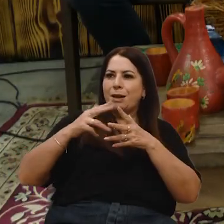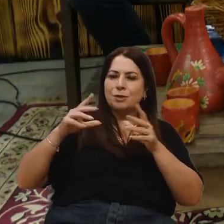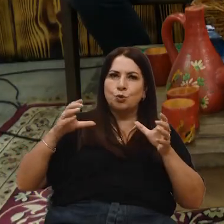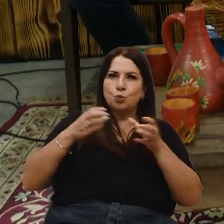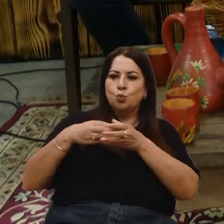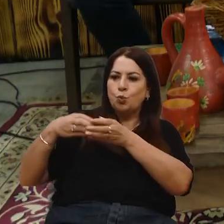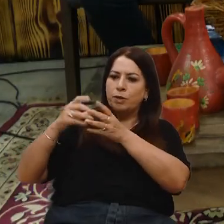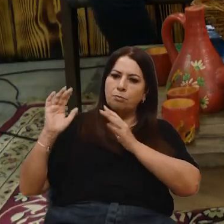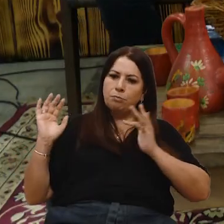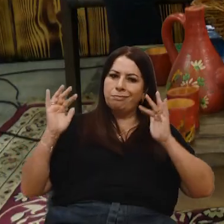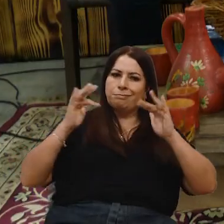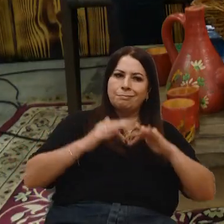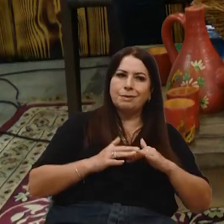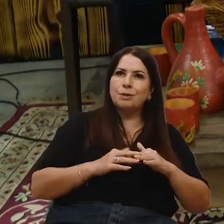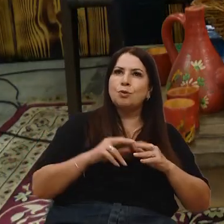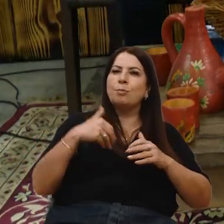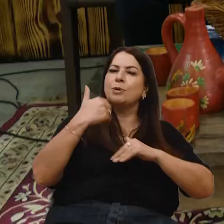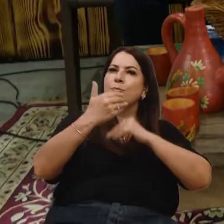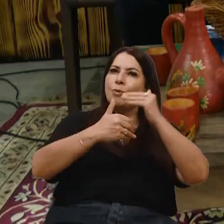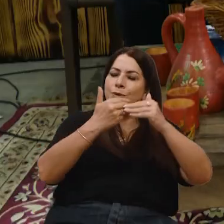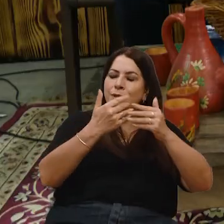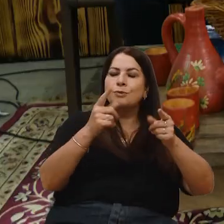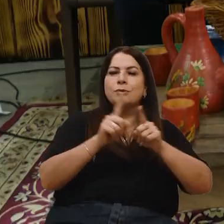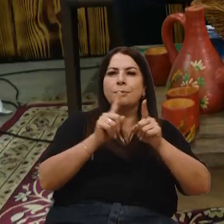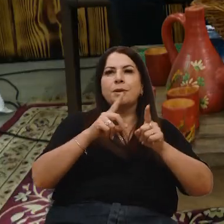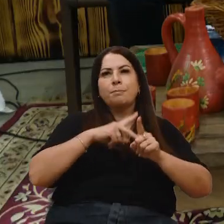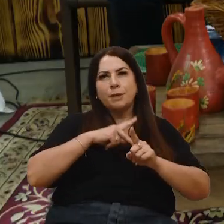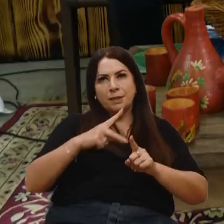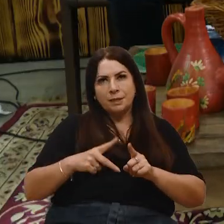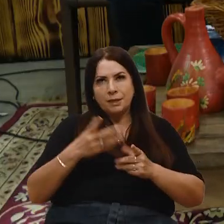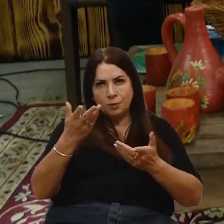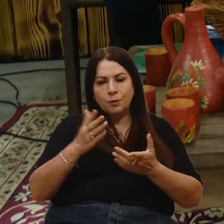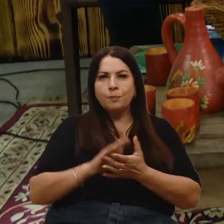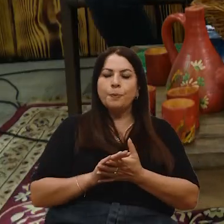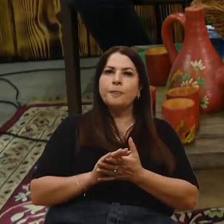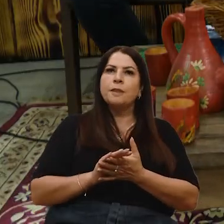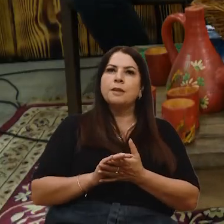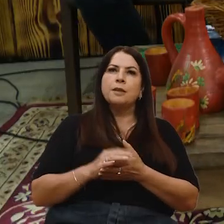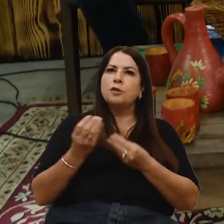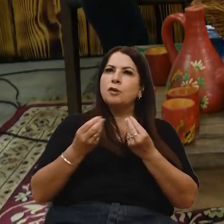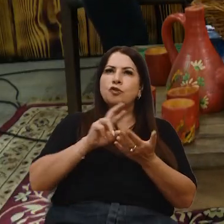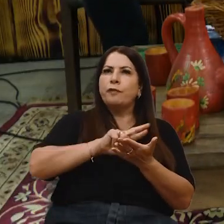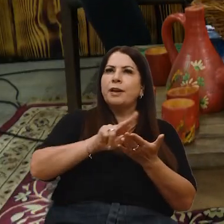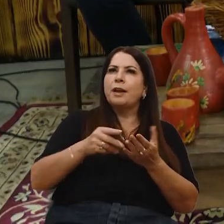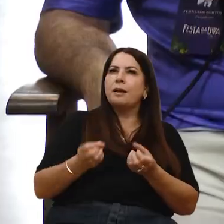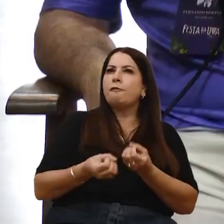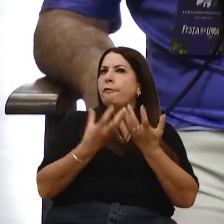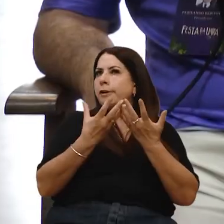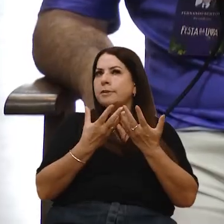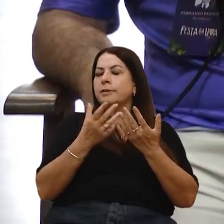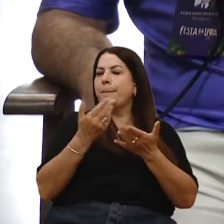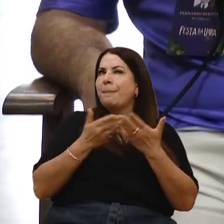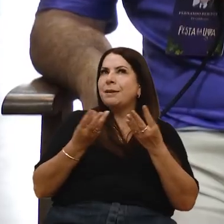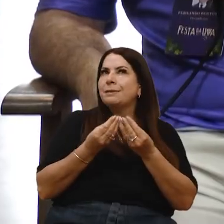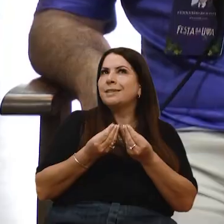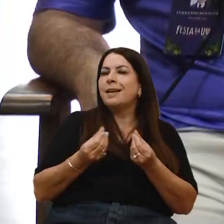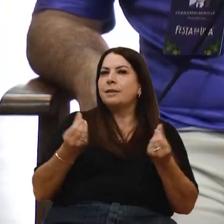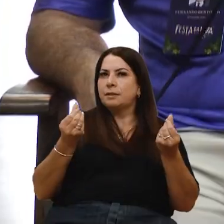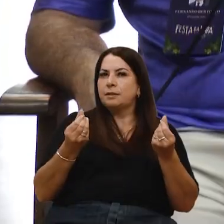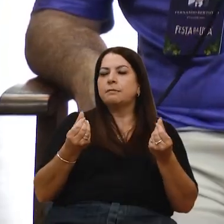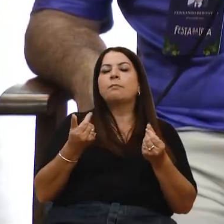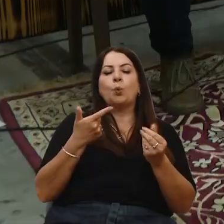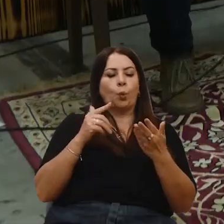atração turística. Como é que tem sido esse processo também, presidente Bertotto, de diversificar a festa sem perder a